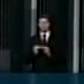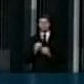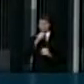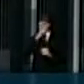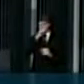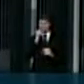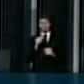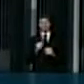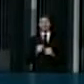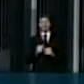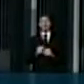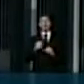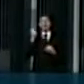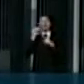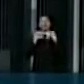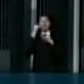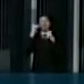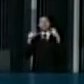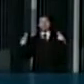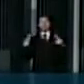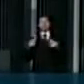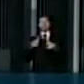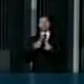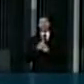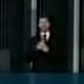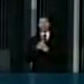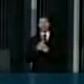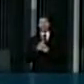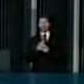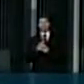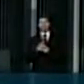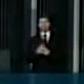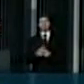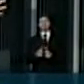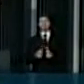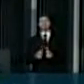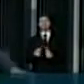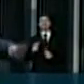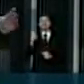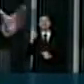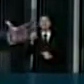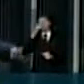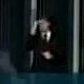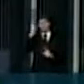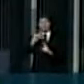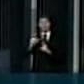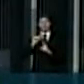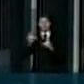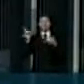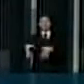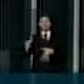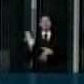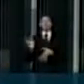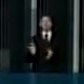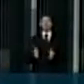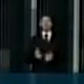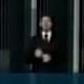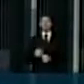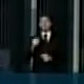ou intitulada desindustrialização. Nós perdemos quase 5 mil habitantes, numa cidade que tem 40 mil